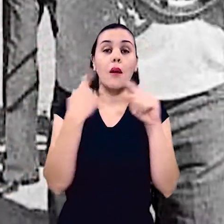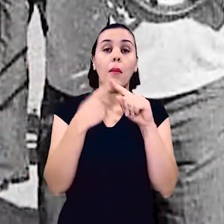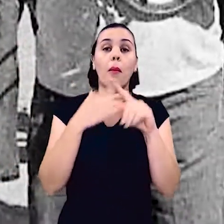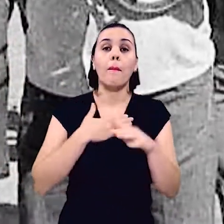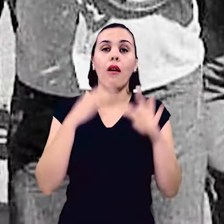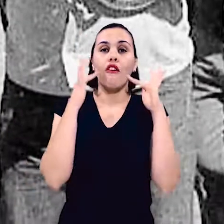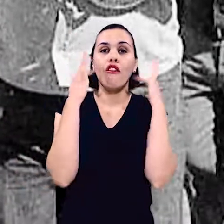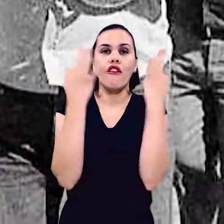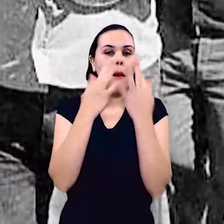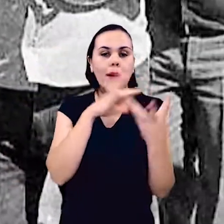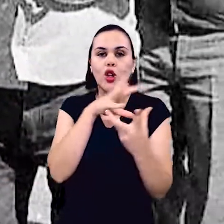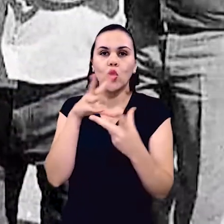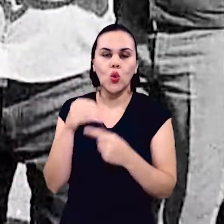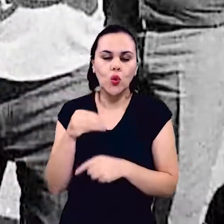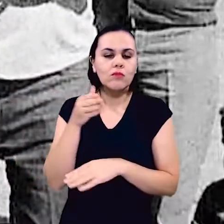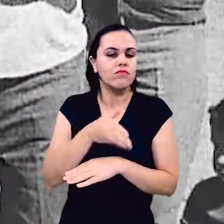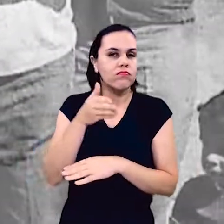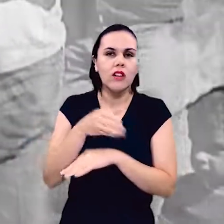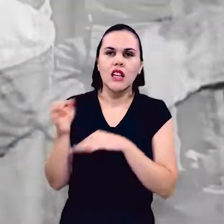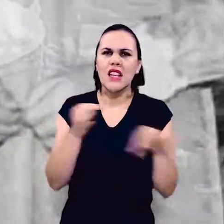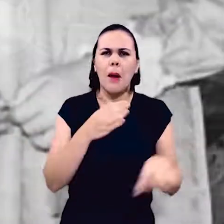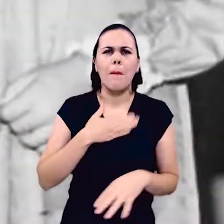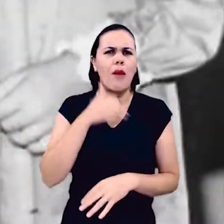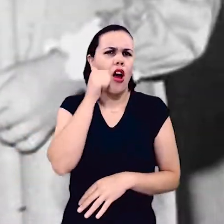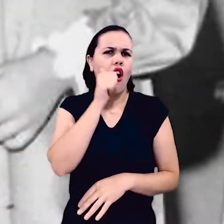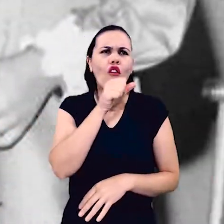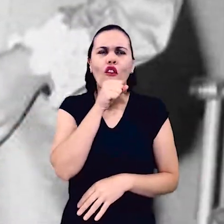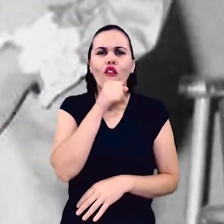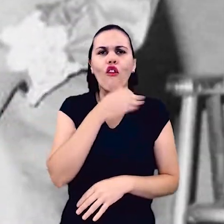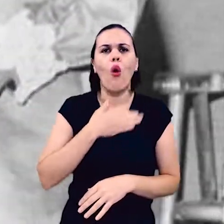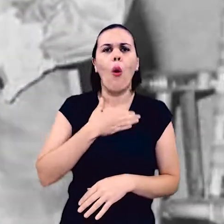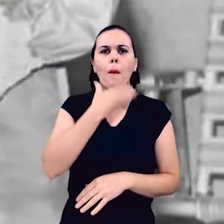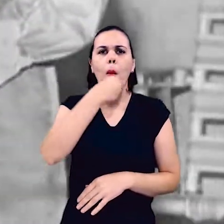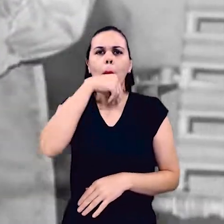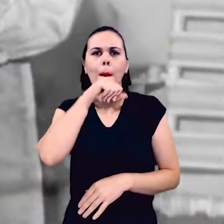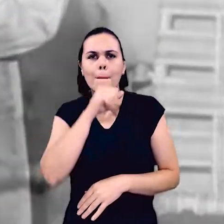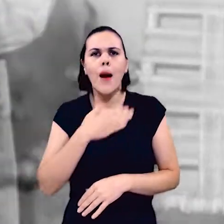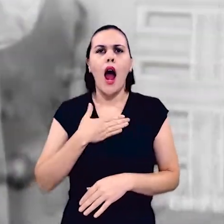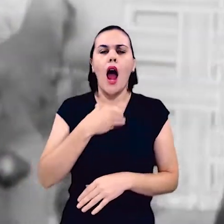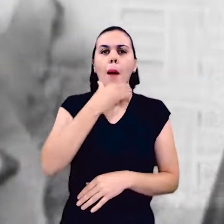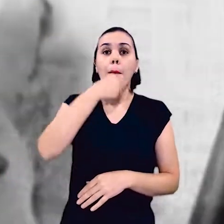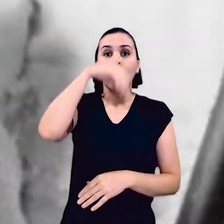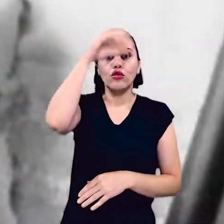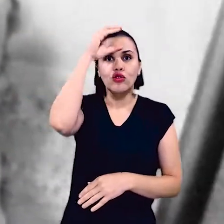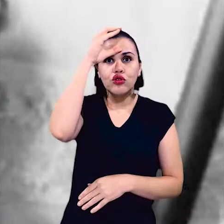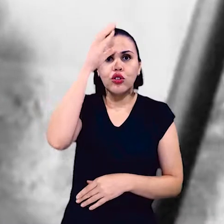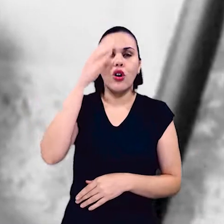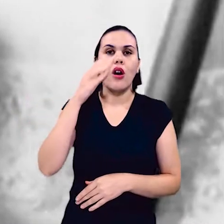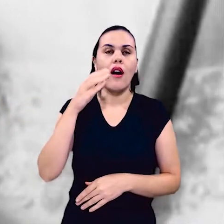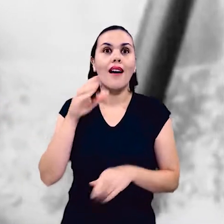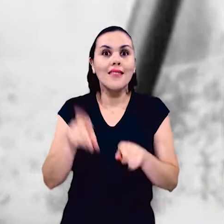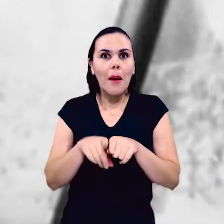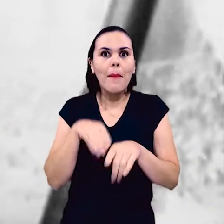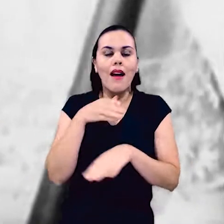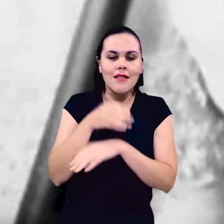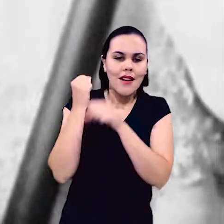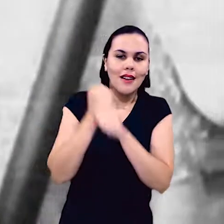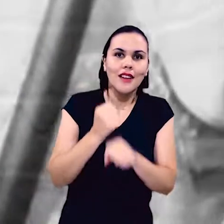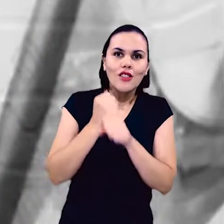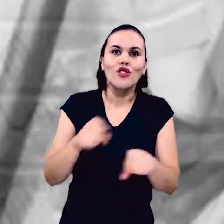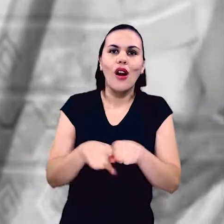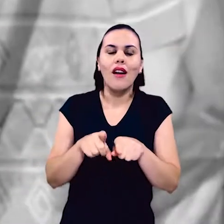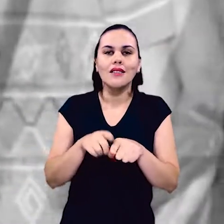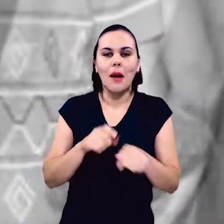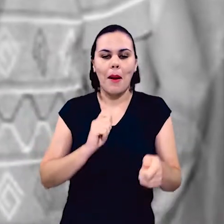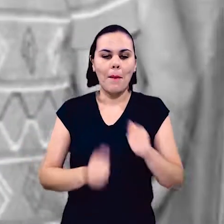minha família toda, ela era bem participante. A minha avó, o meu pai, o meu tio Alfredinho, além de participar